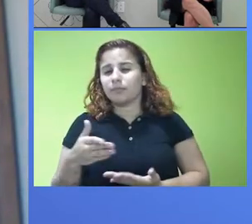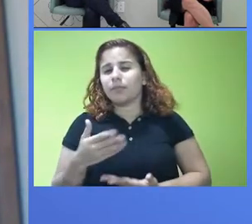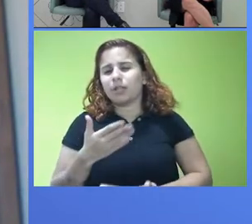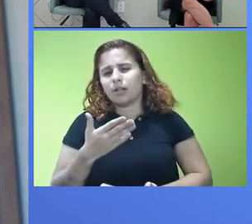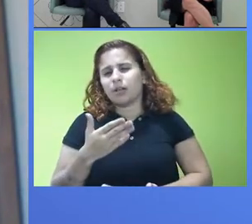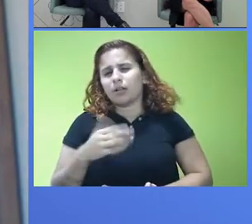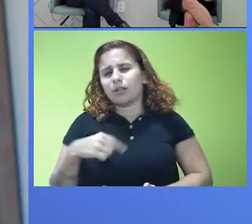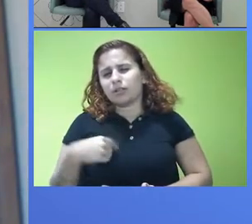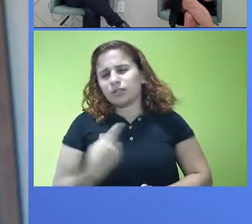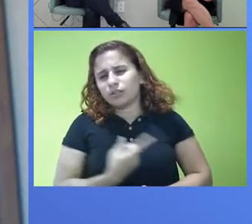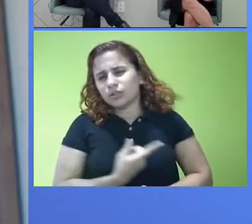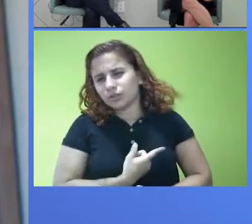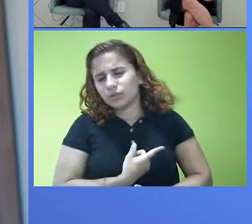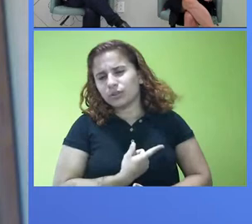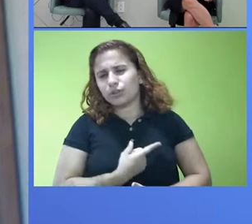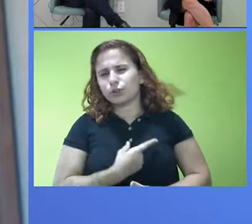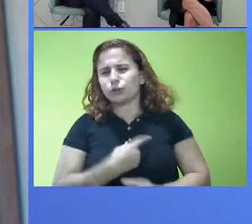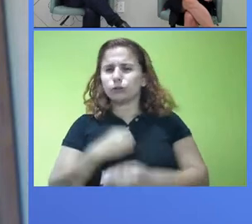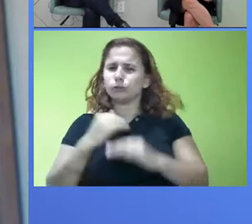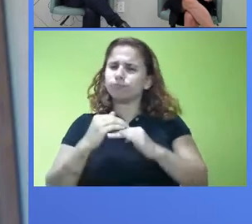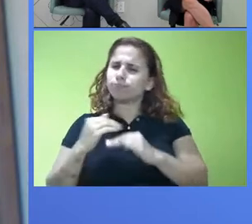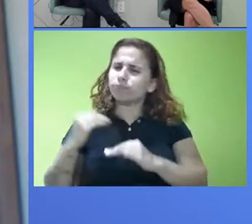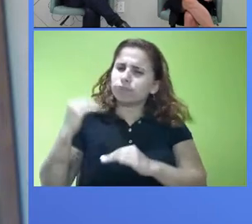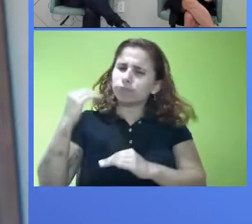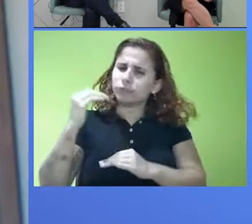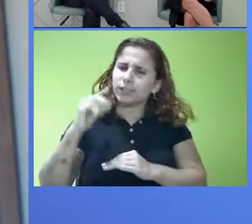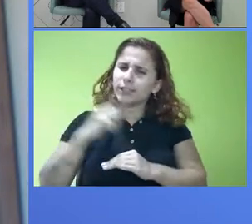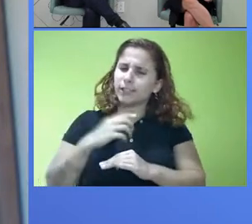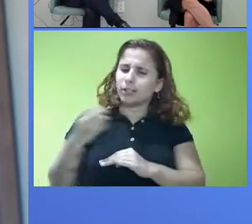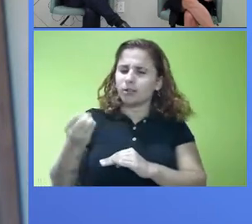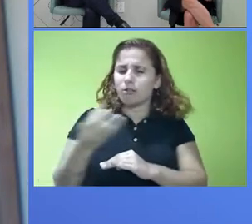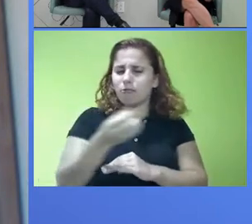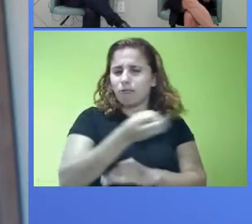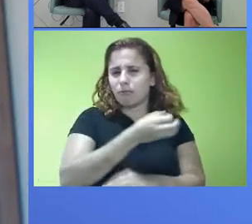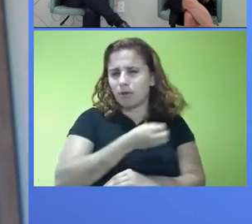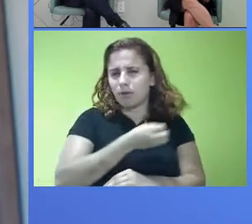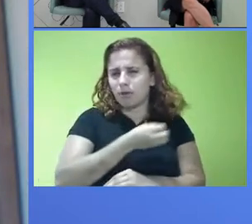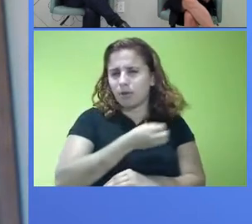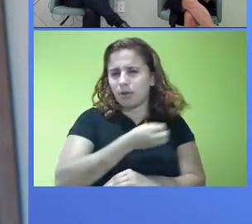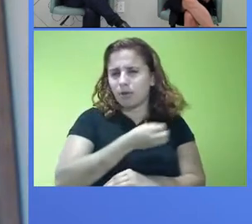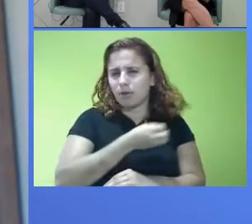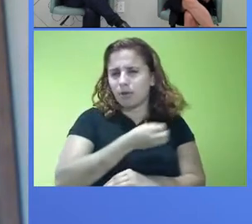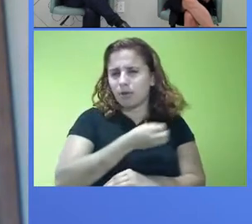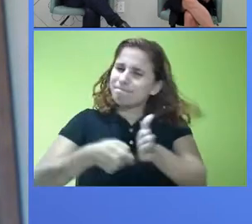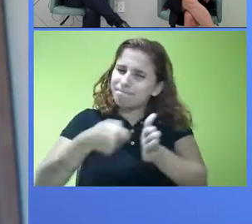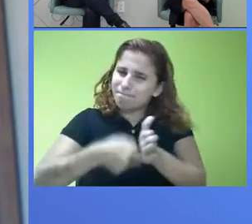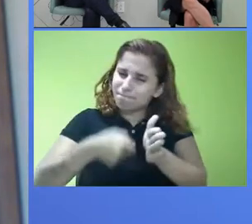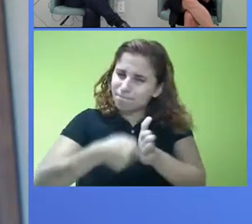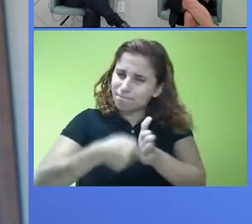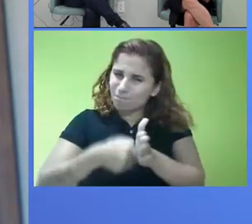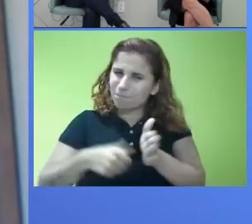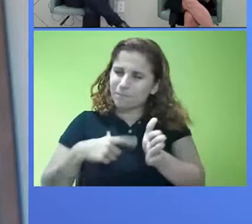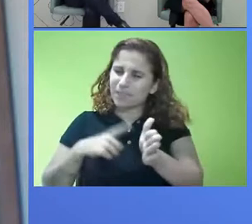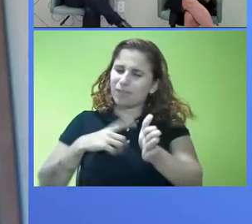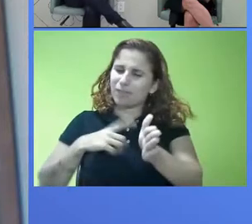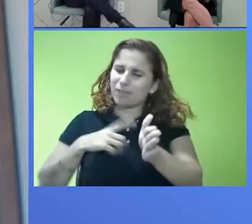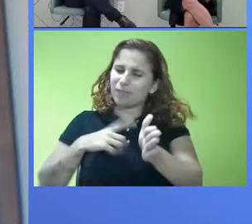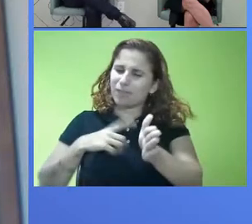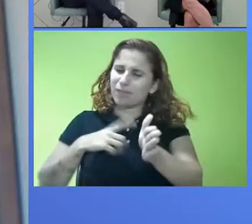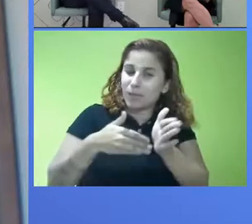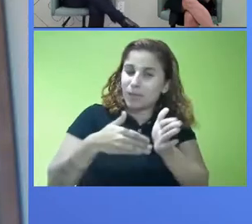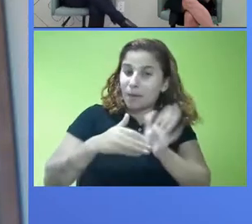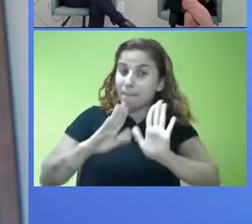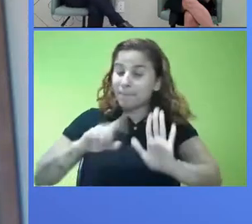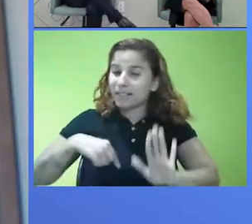que a gente avança, a gente vai também se deparando com as barreiras e com os desafios. Mas eles precisam de ser enfrentados,